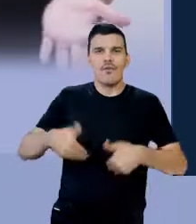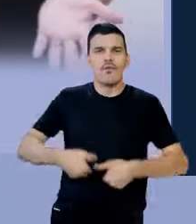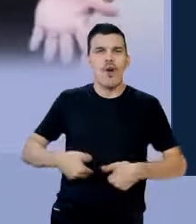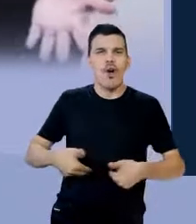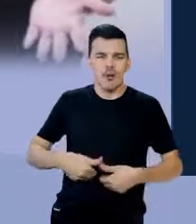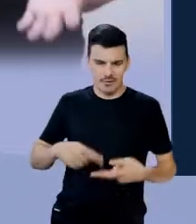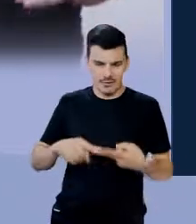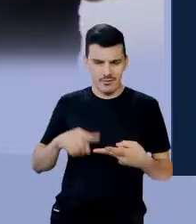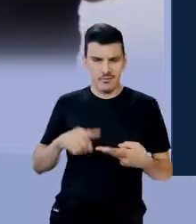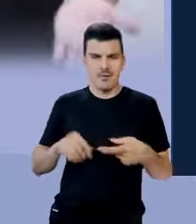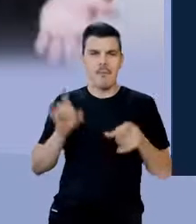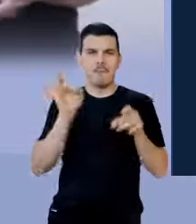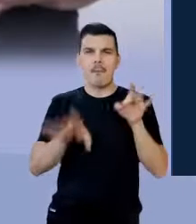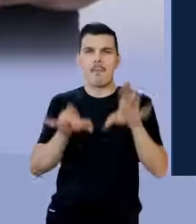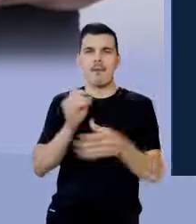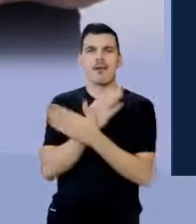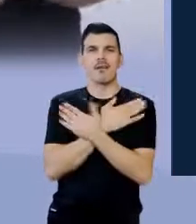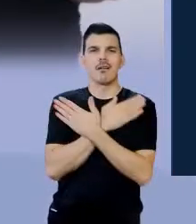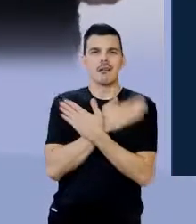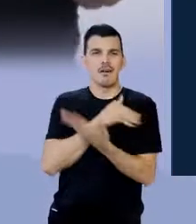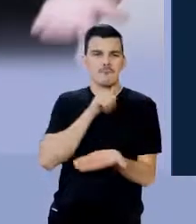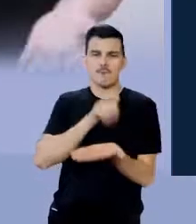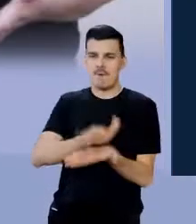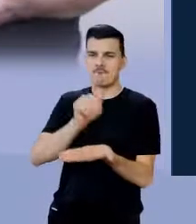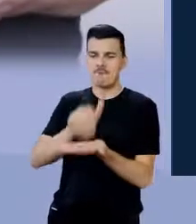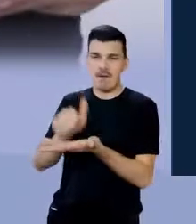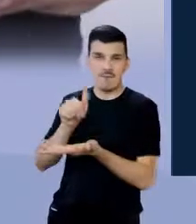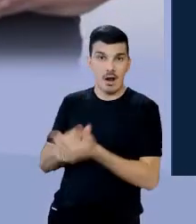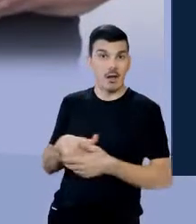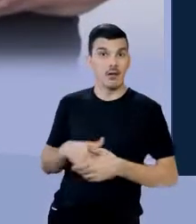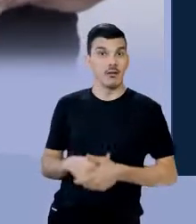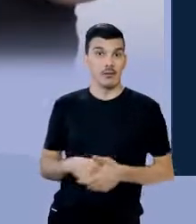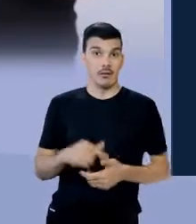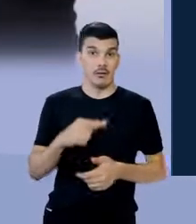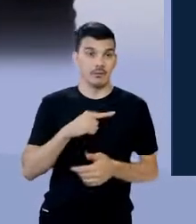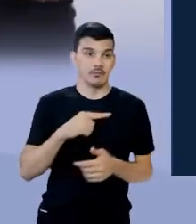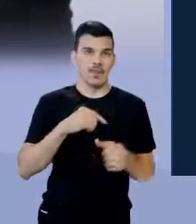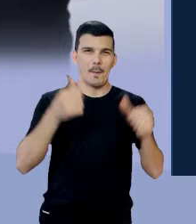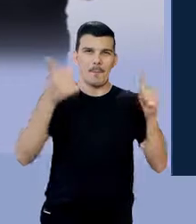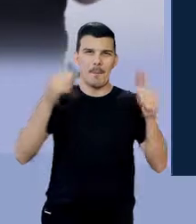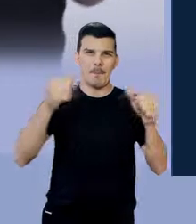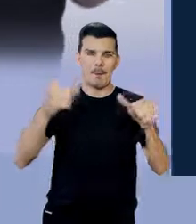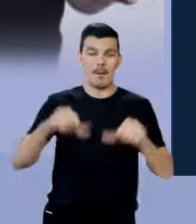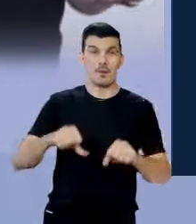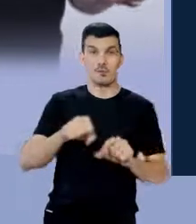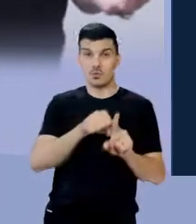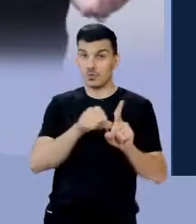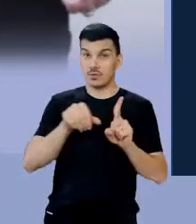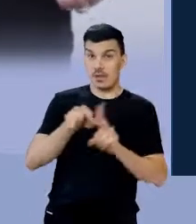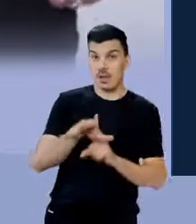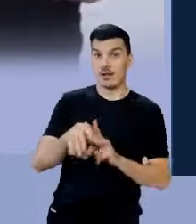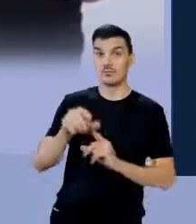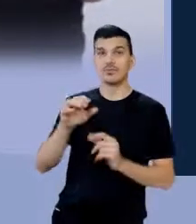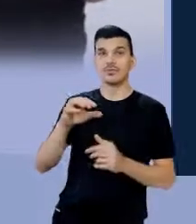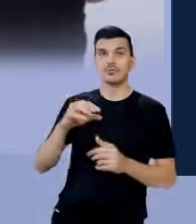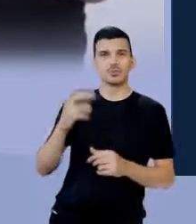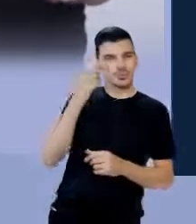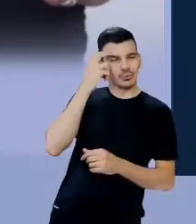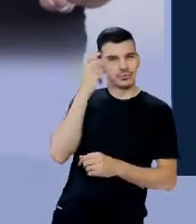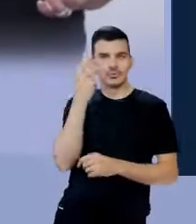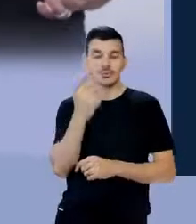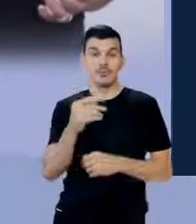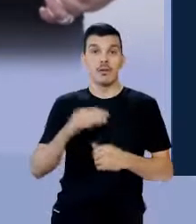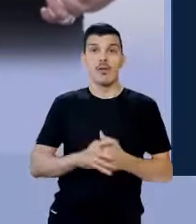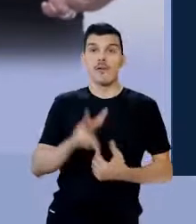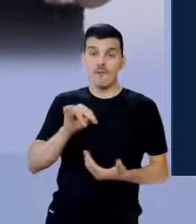condição de miséria, de abandono. Houve declínio na antiga sociedade patriarcal nordestina. Ele,